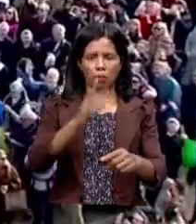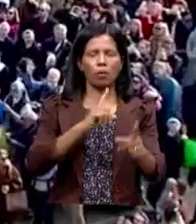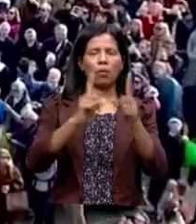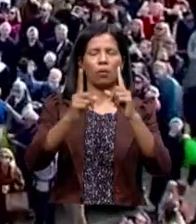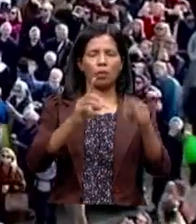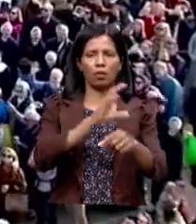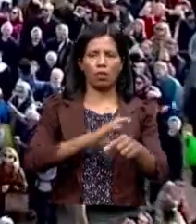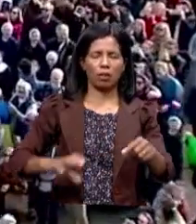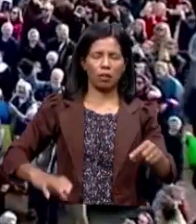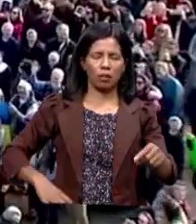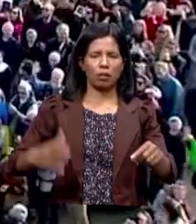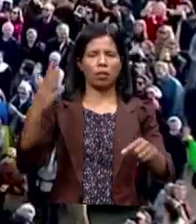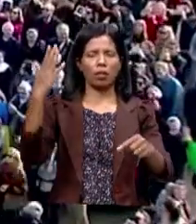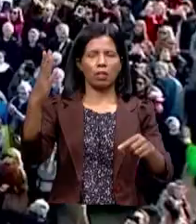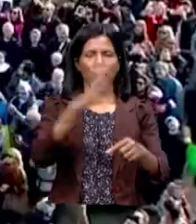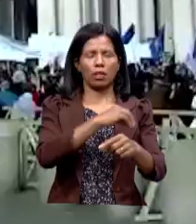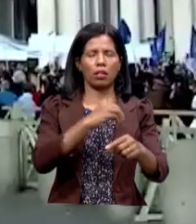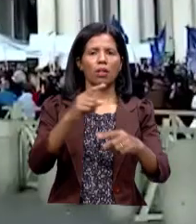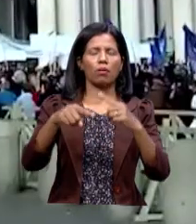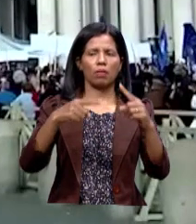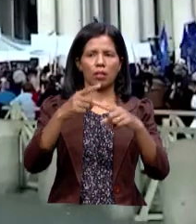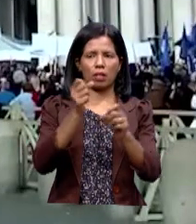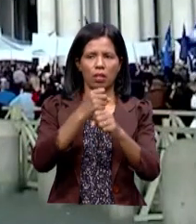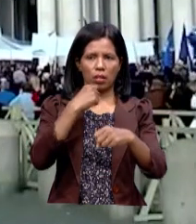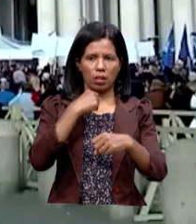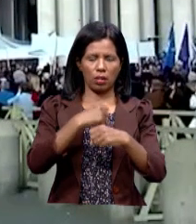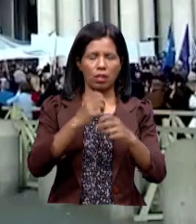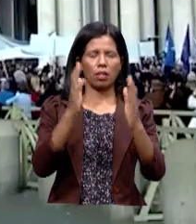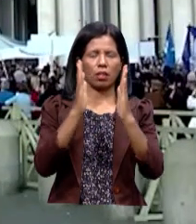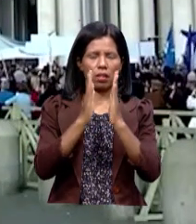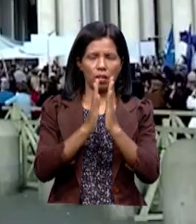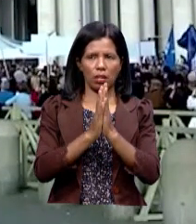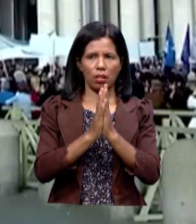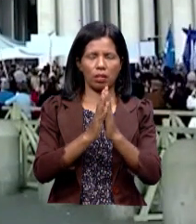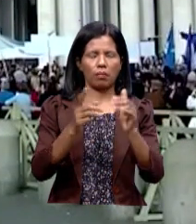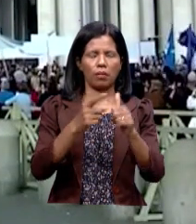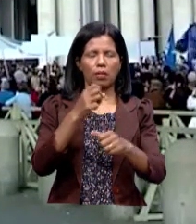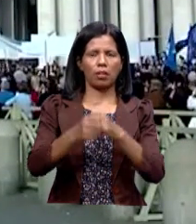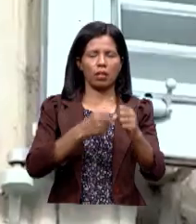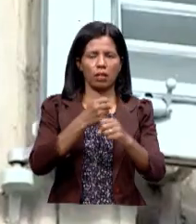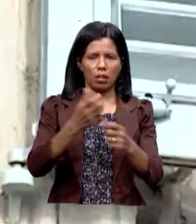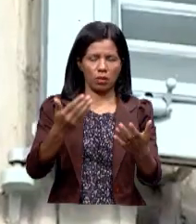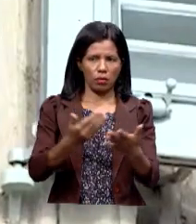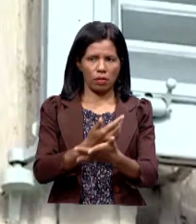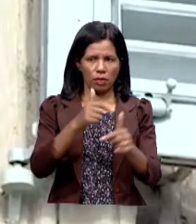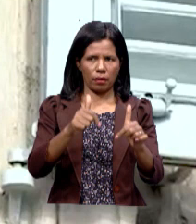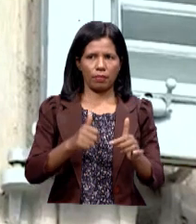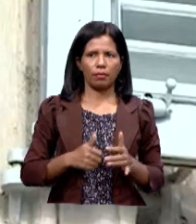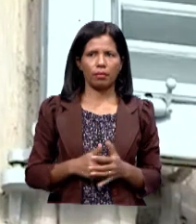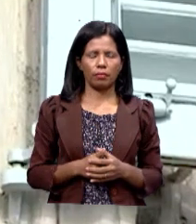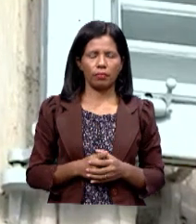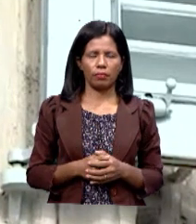neve reúne e a praça São Pedro, banhira realiza oração Angelo da Huluk e a Tinam Fongne. Cari